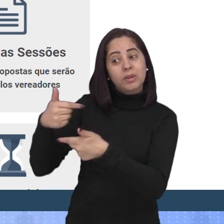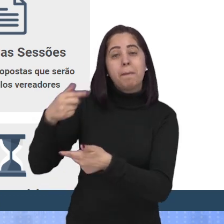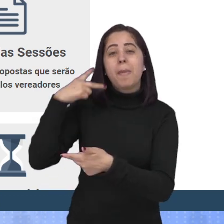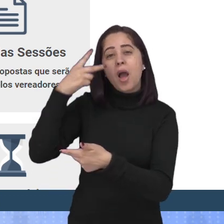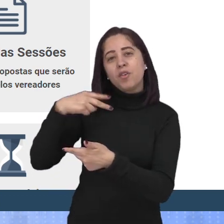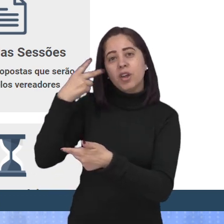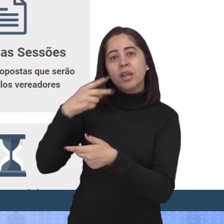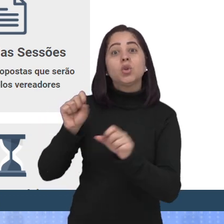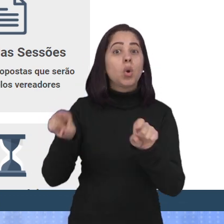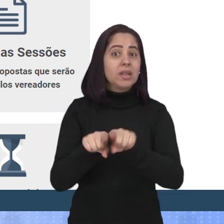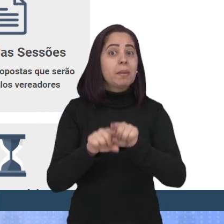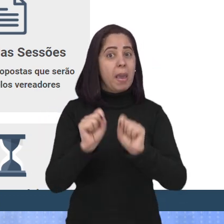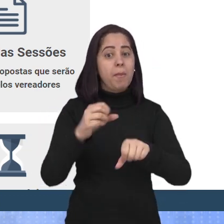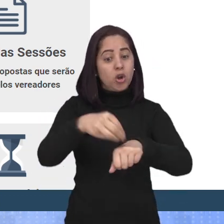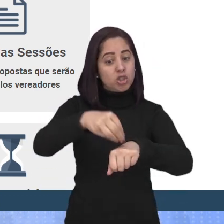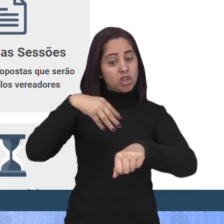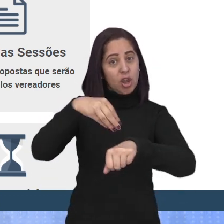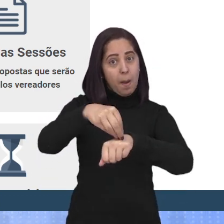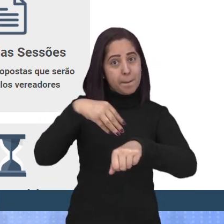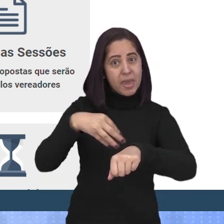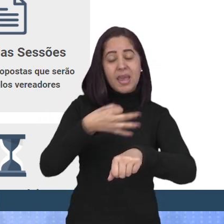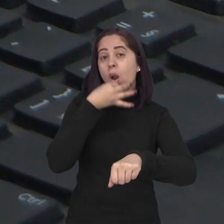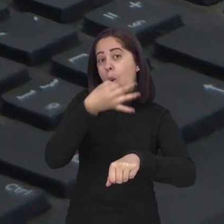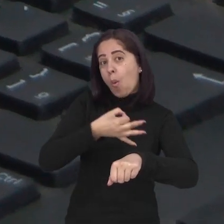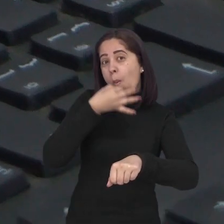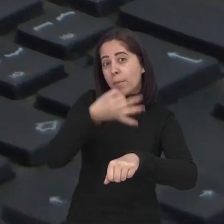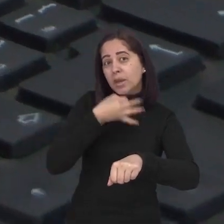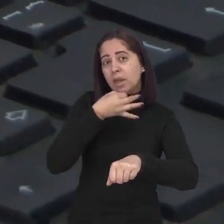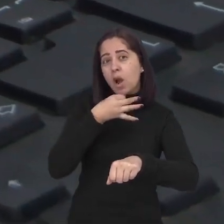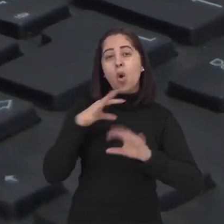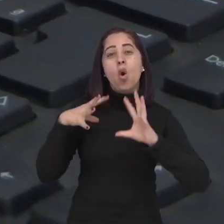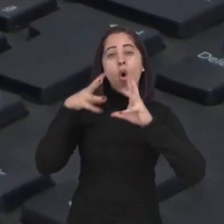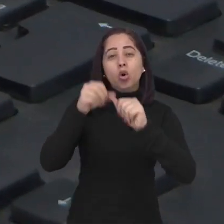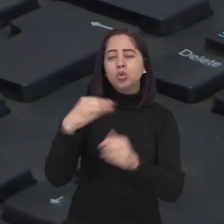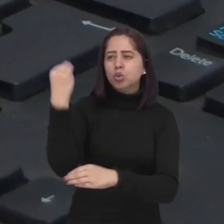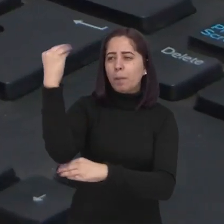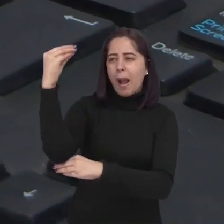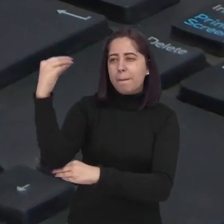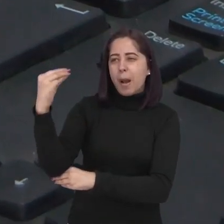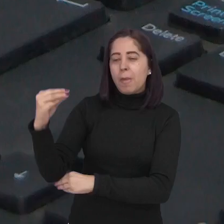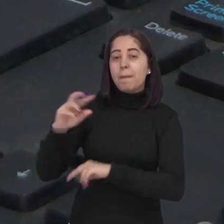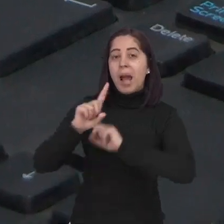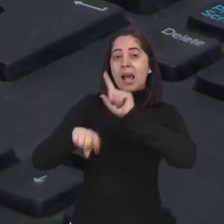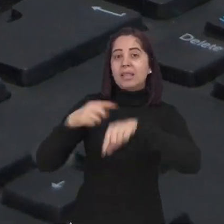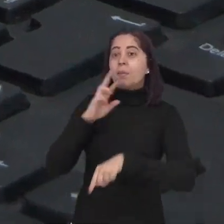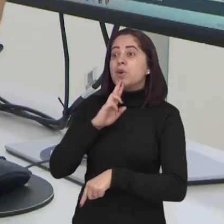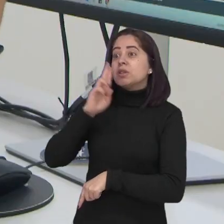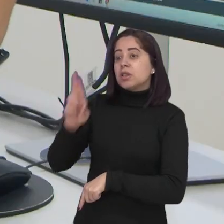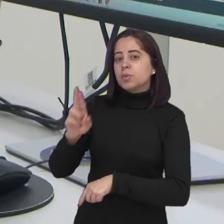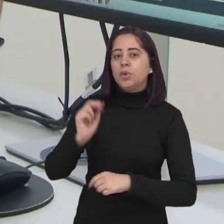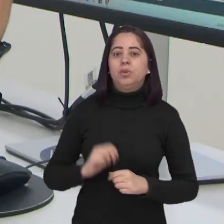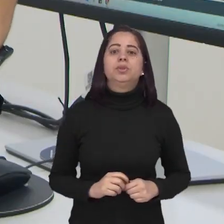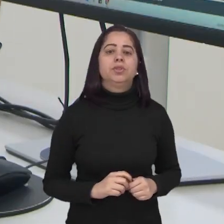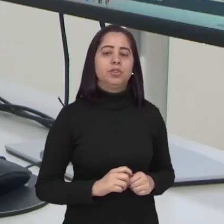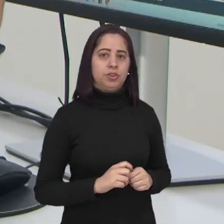vereadores, além de críticas e sugestões. Todos os apontamentos são respondidos.